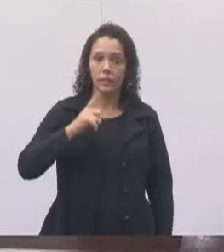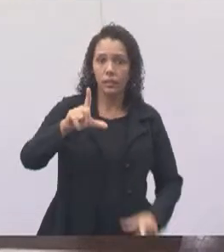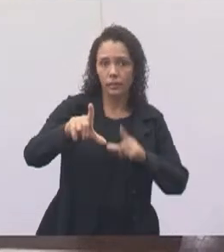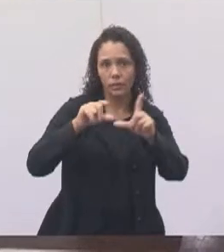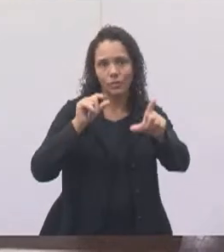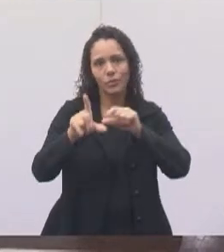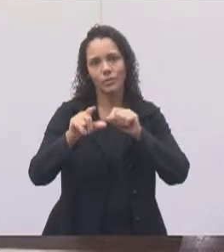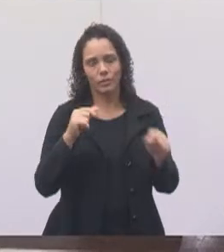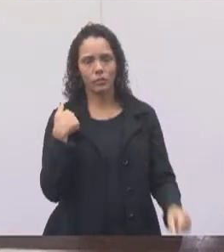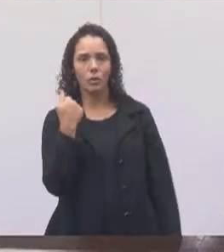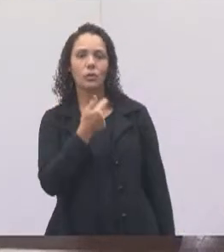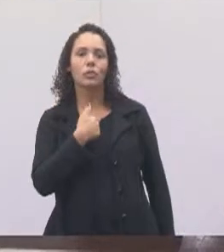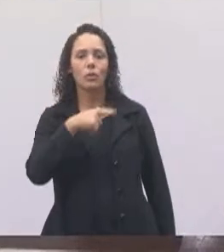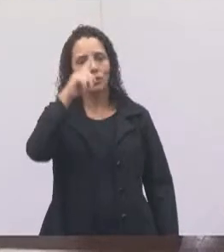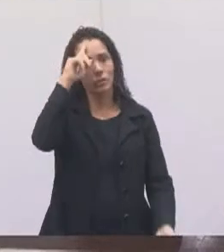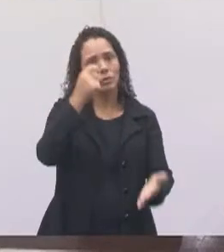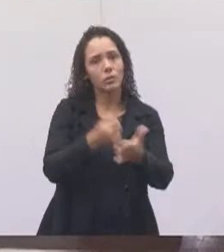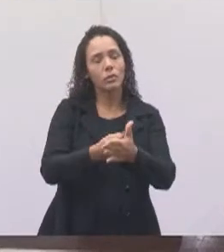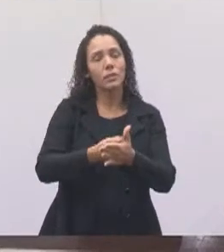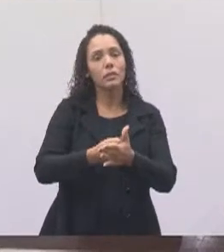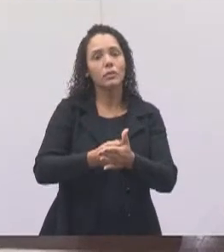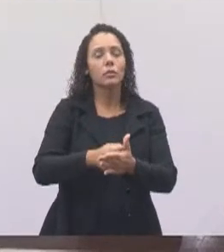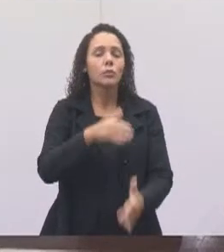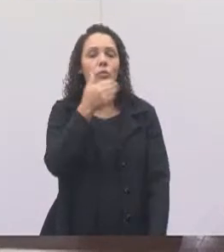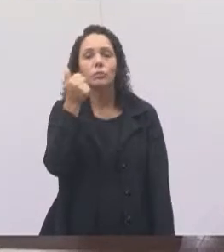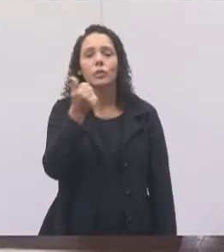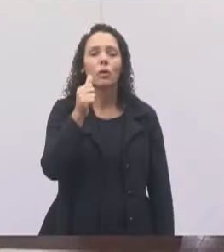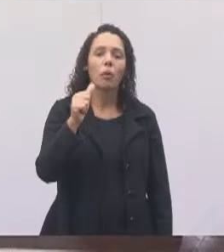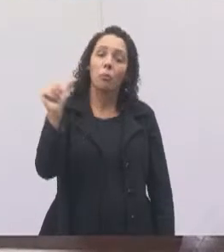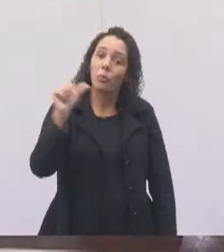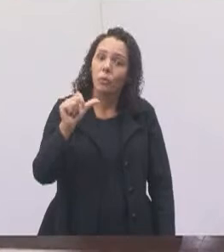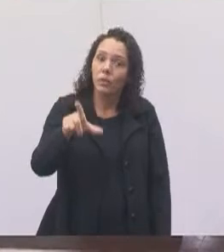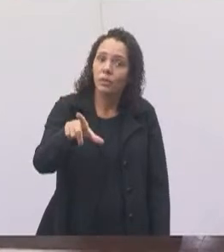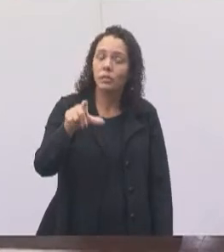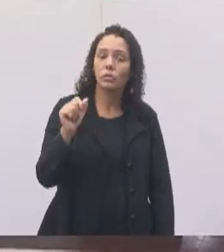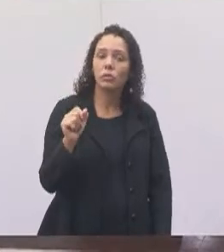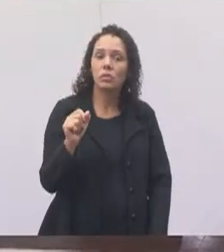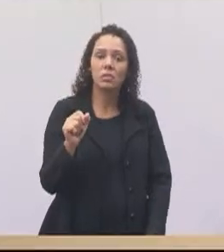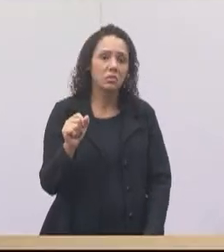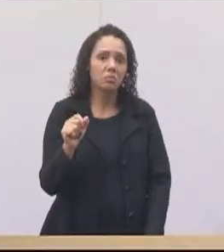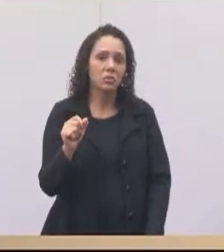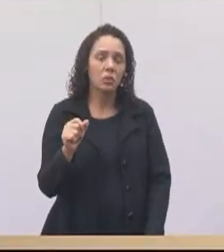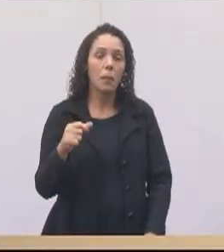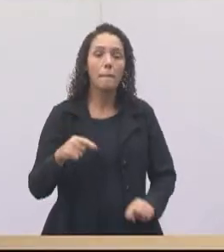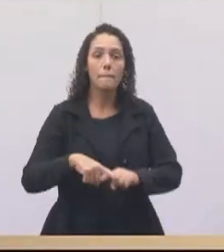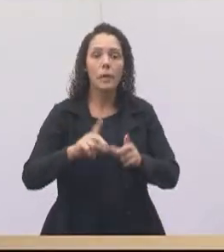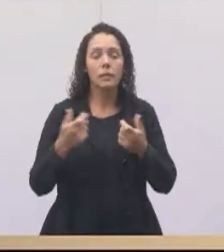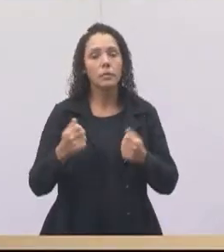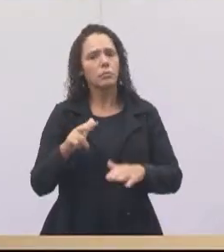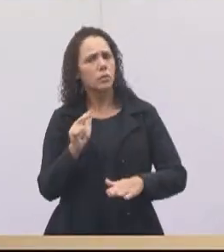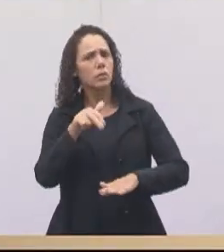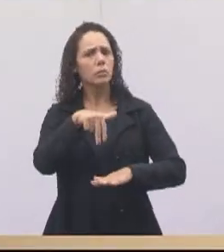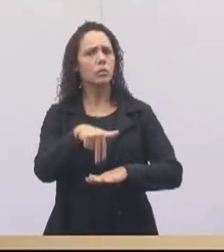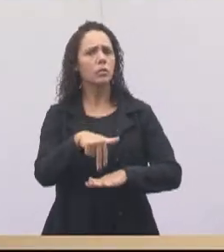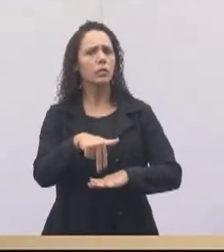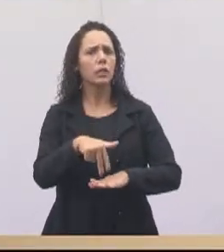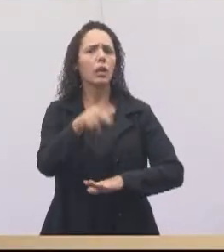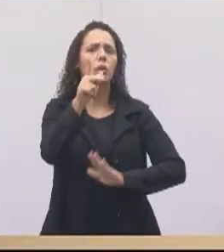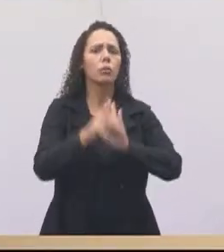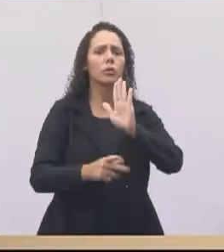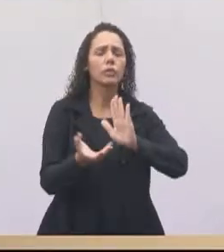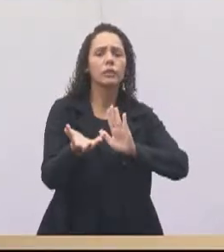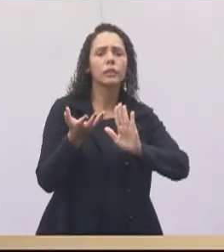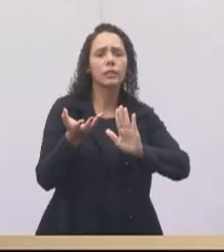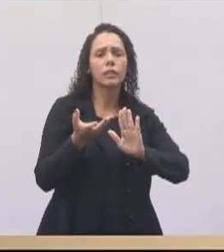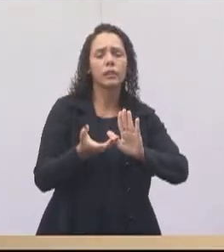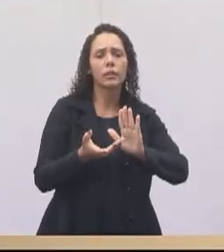tem que escolher o que é melhor, o que é bom, o que é ruim, só que a gente, enquanto vereador, a gente também tem que se posicionar. Que projeto que nós queremos?